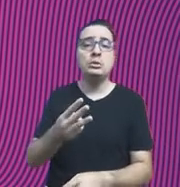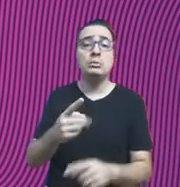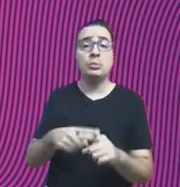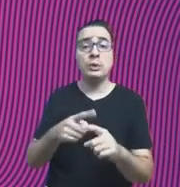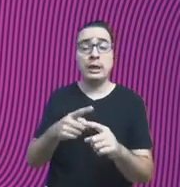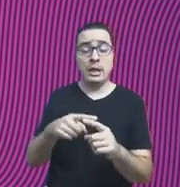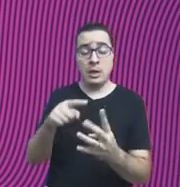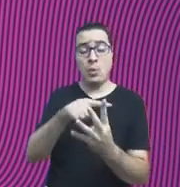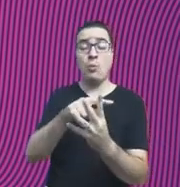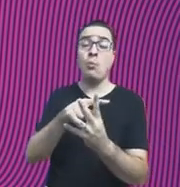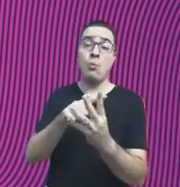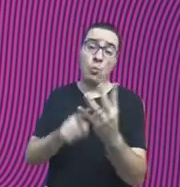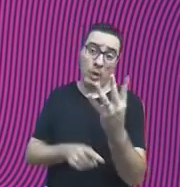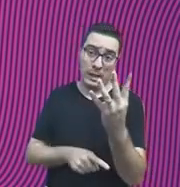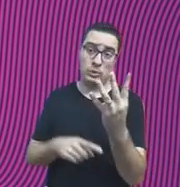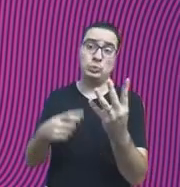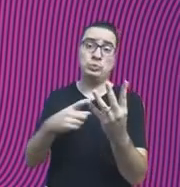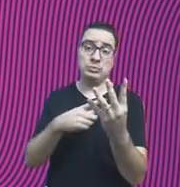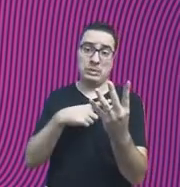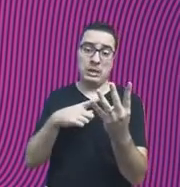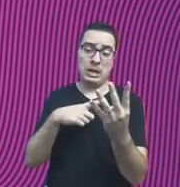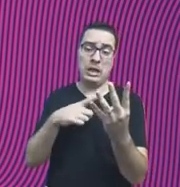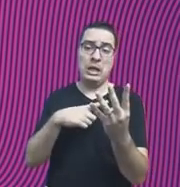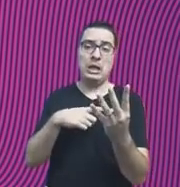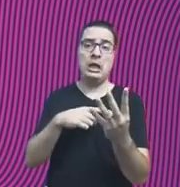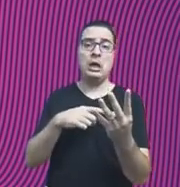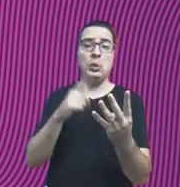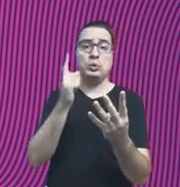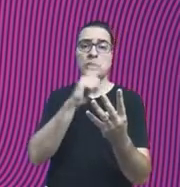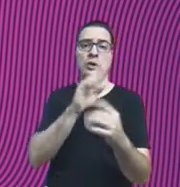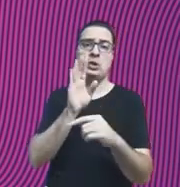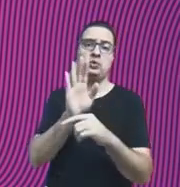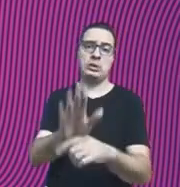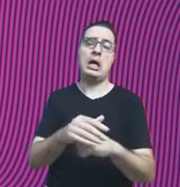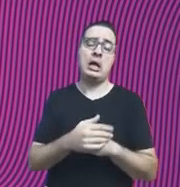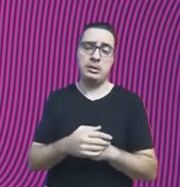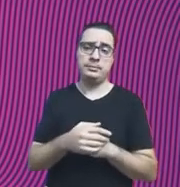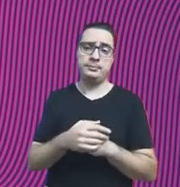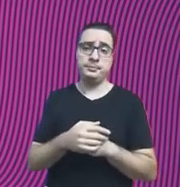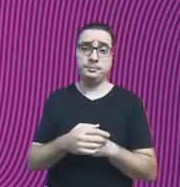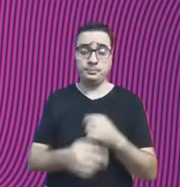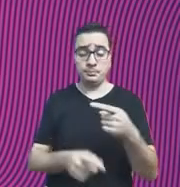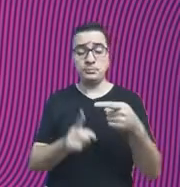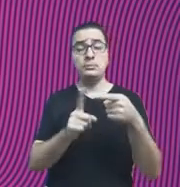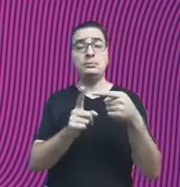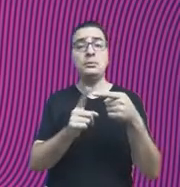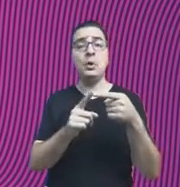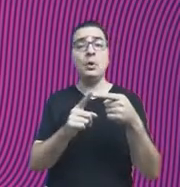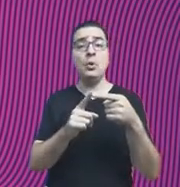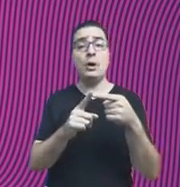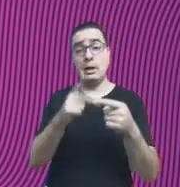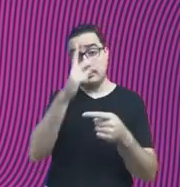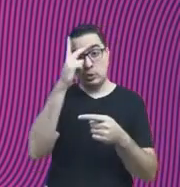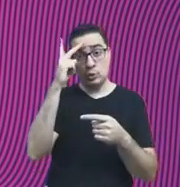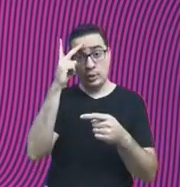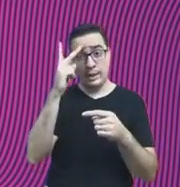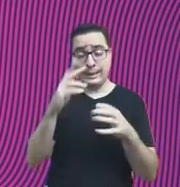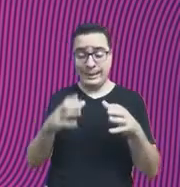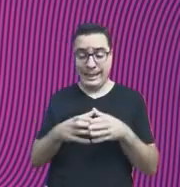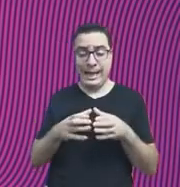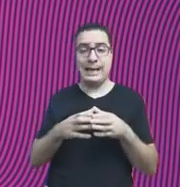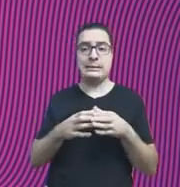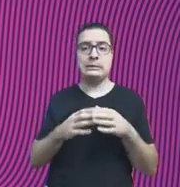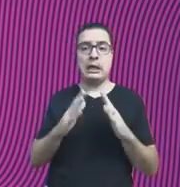práticas substanciais e que fizeram que nós chegássemos até aqui. O primeiro foi o isolamento social, a lockdown, como quiserem